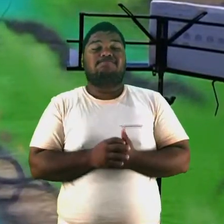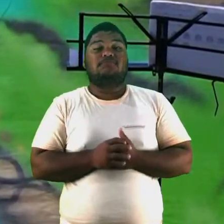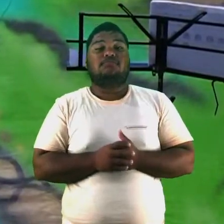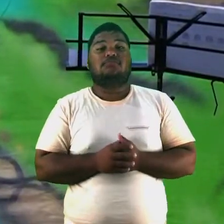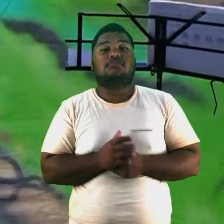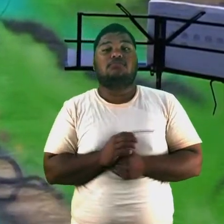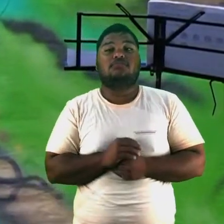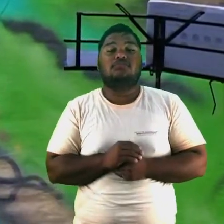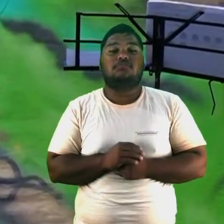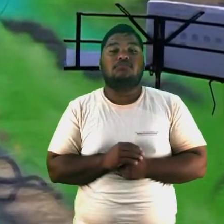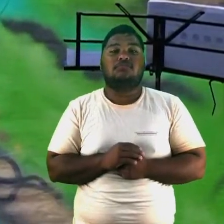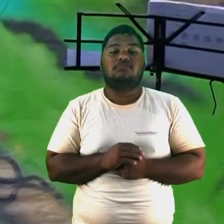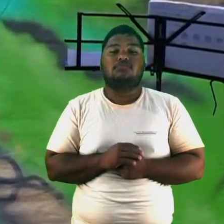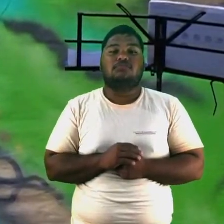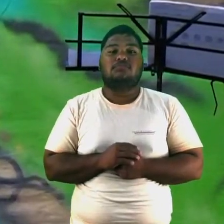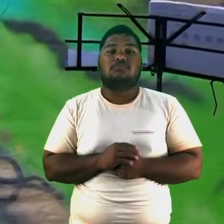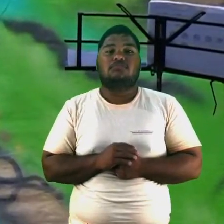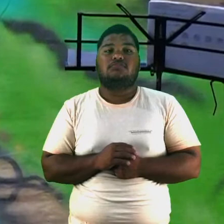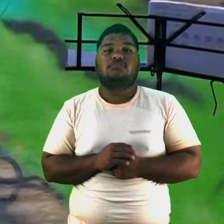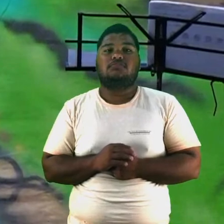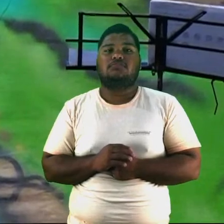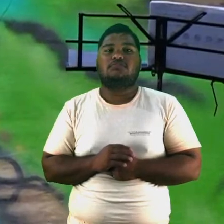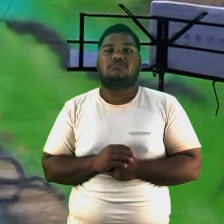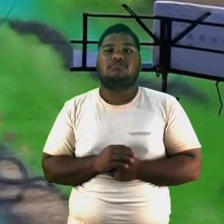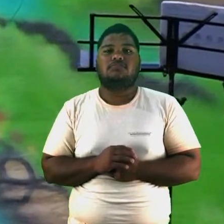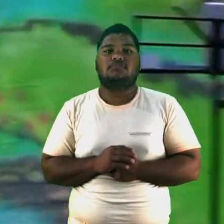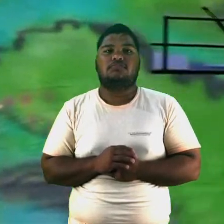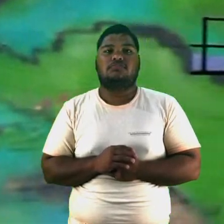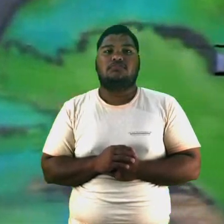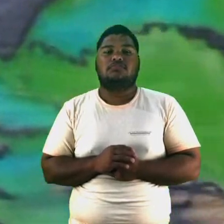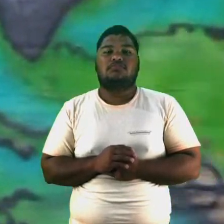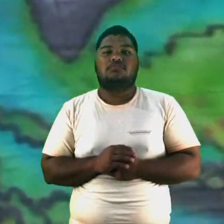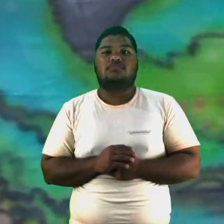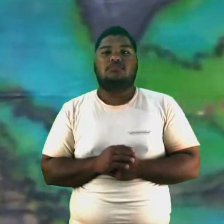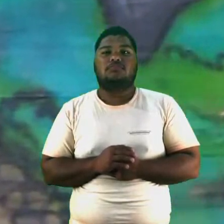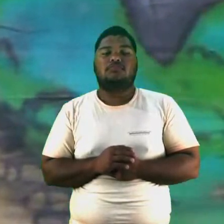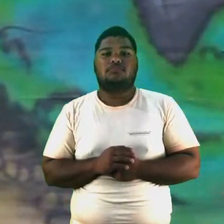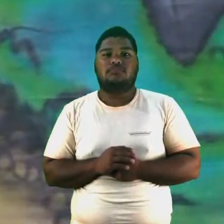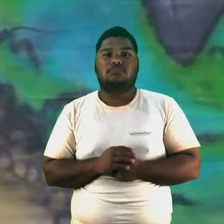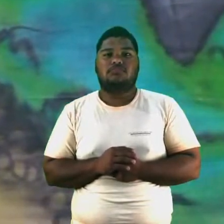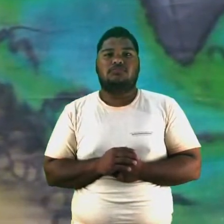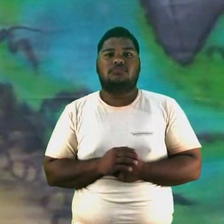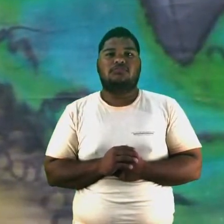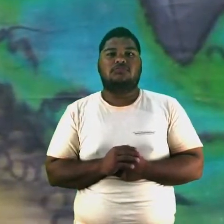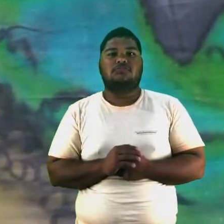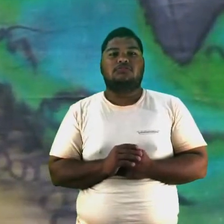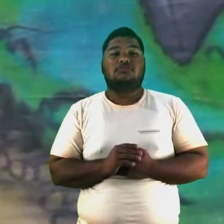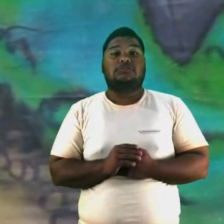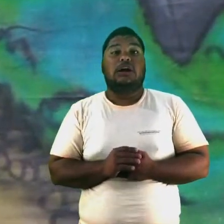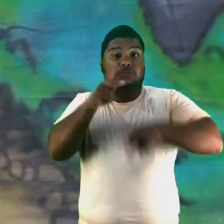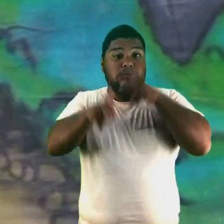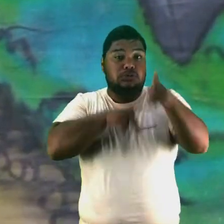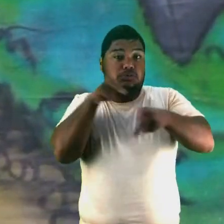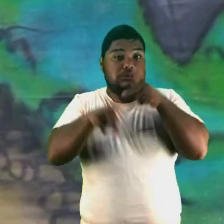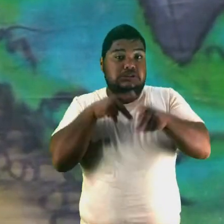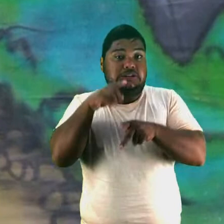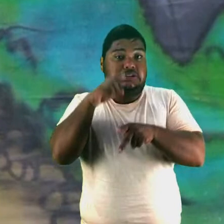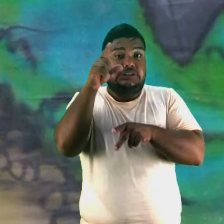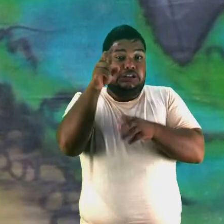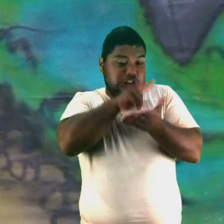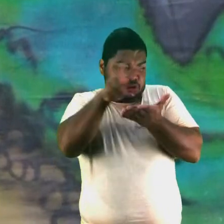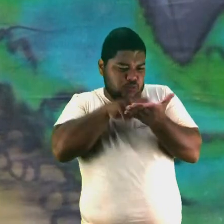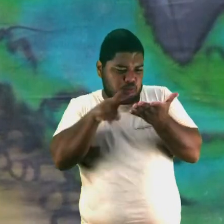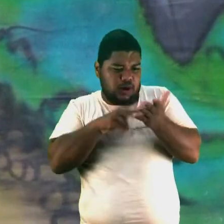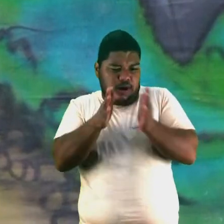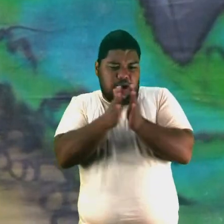pessoas. As pessoas que liam a Bíblia uma vez por semana,